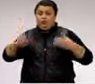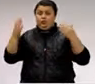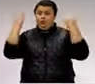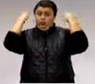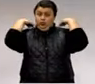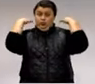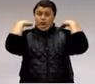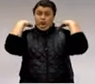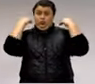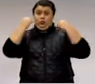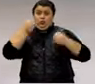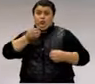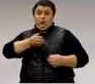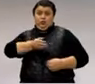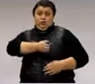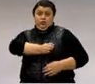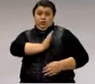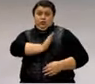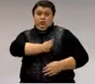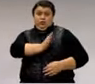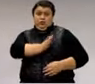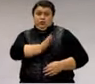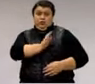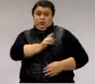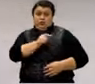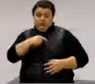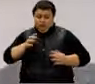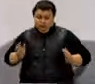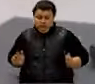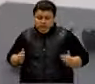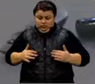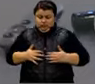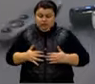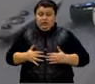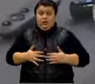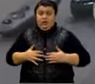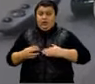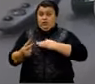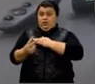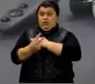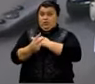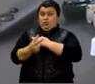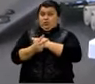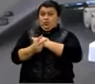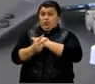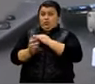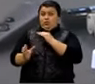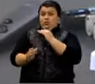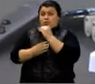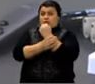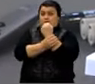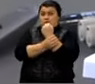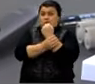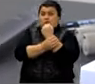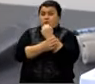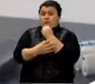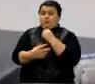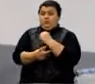ali o coração, tá? A caixa torácica, então, as costelas vão estar atuando na